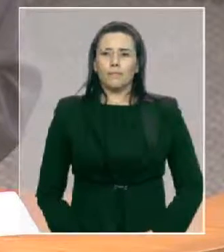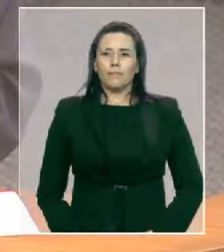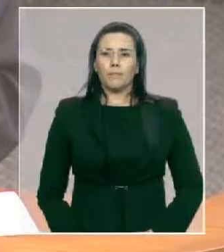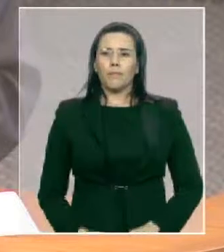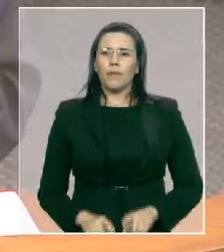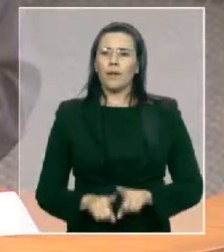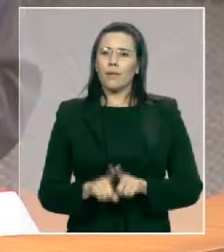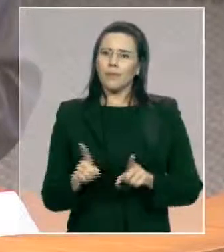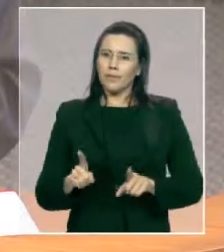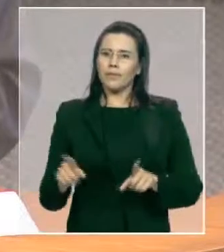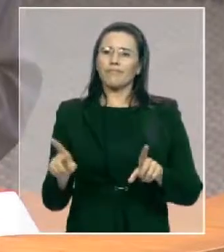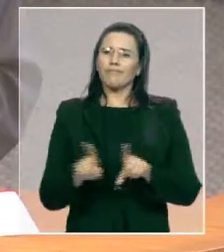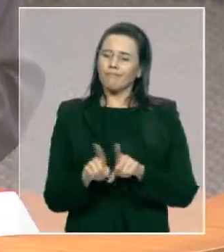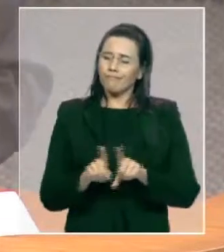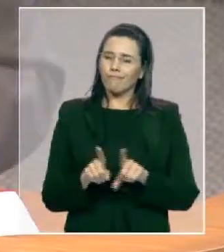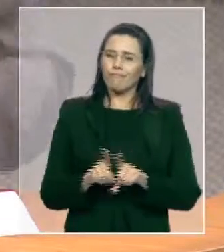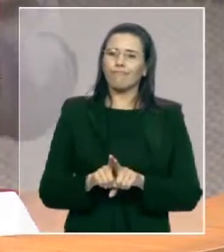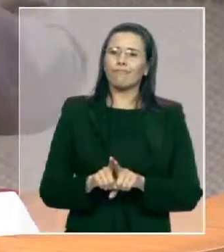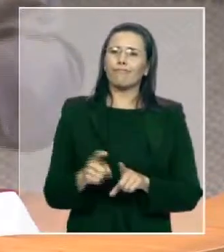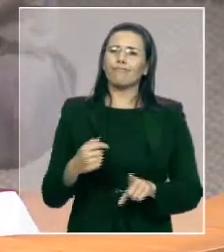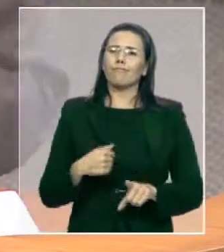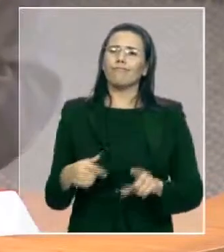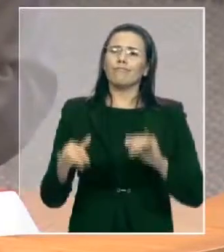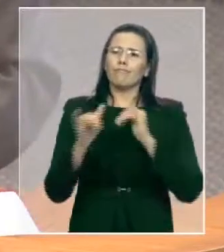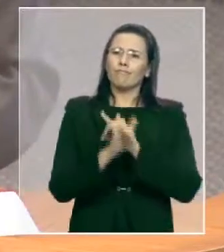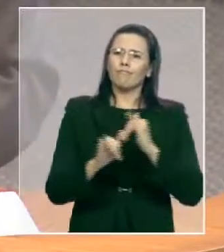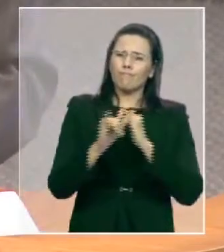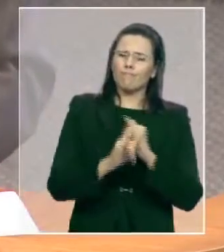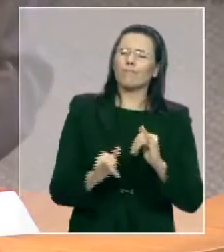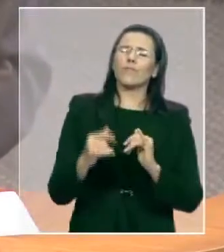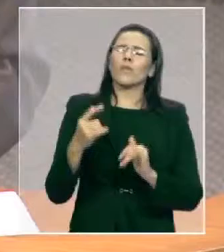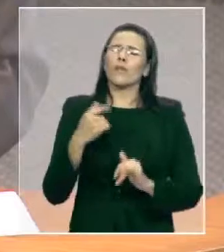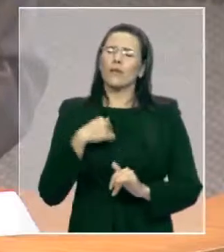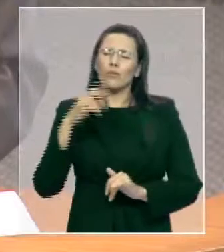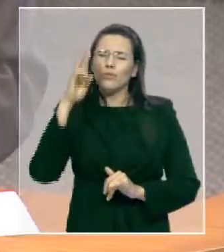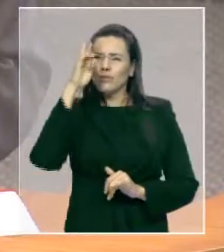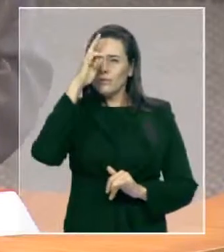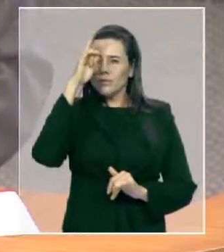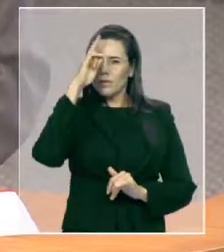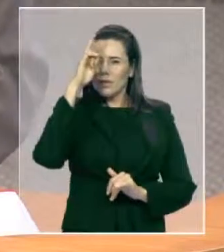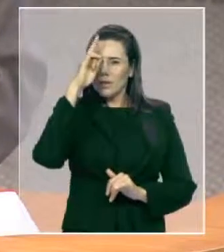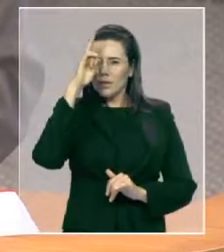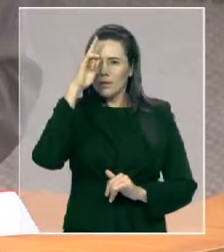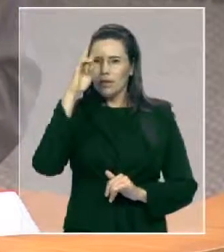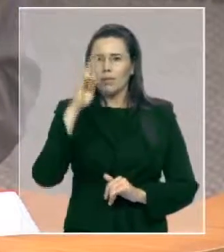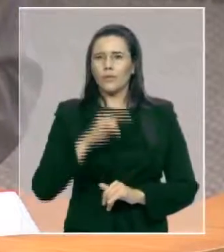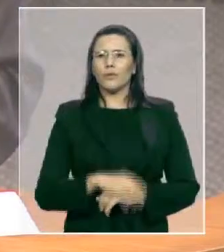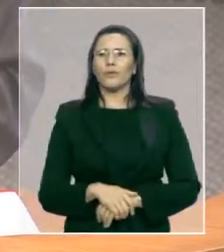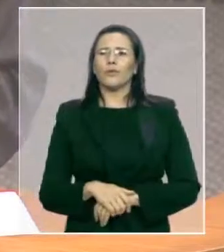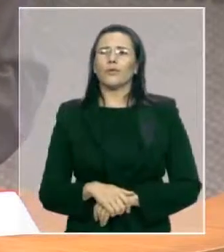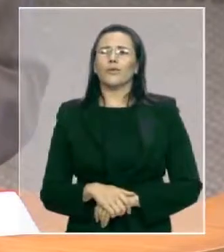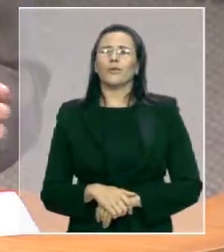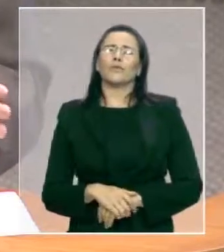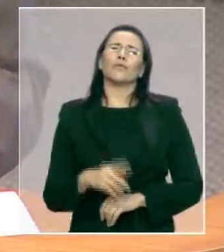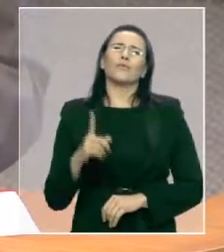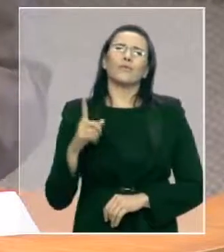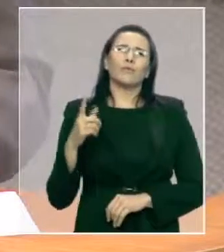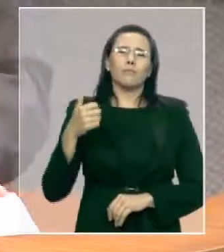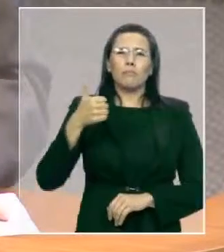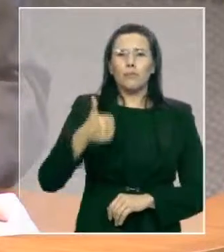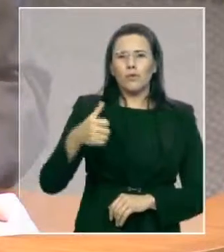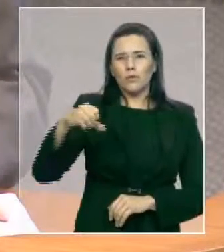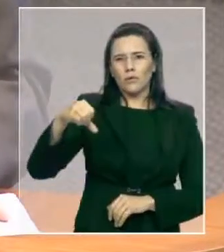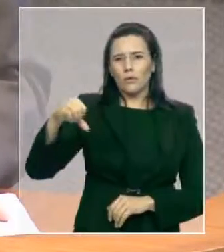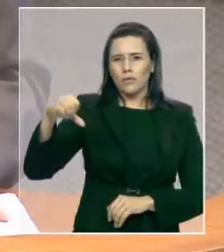bombeiro, e que quando falo do bombeiro sempre eu lembro, em 97, quando eu assumi, o bombeiro tinha sido